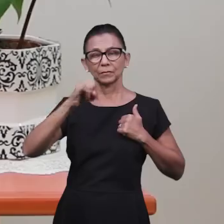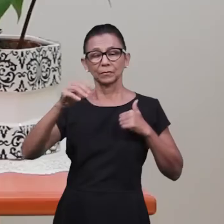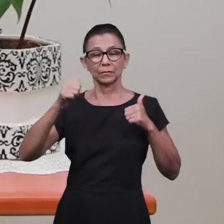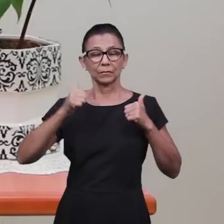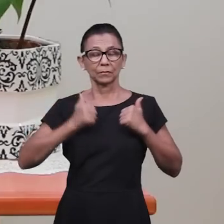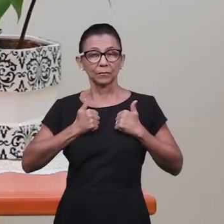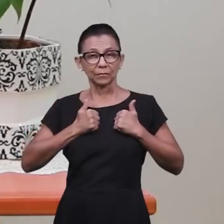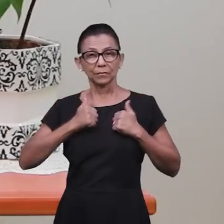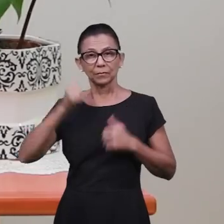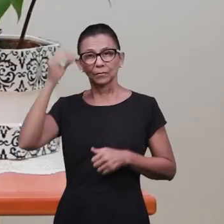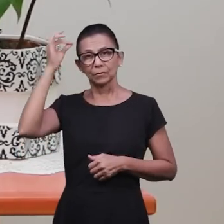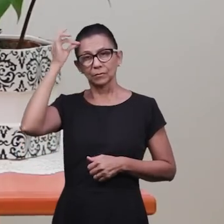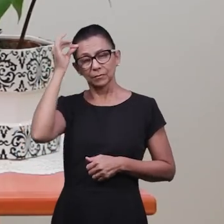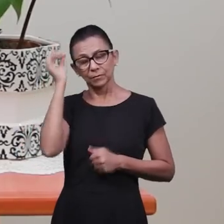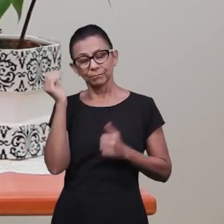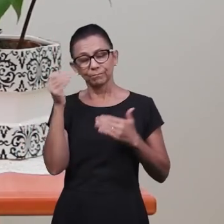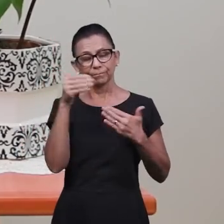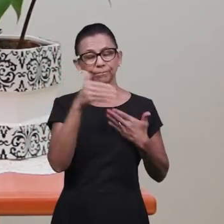pessoa para dormir.